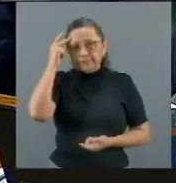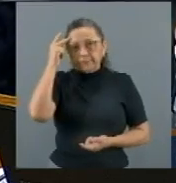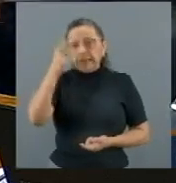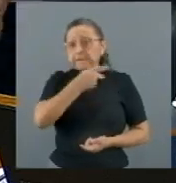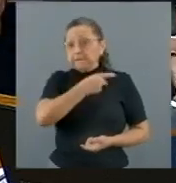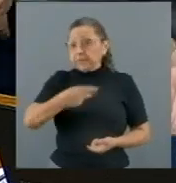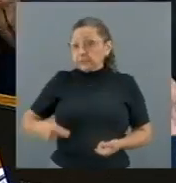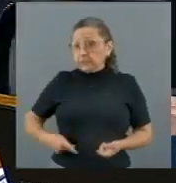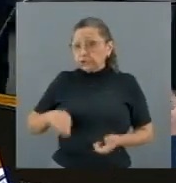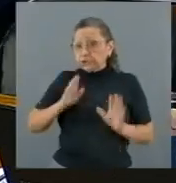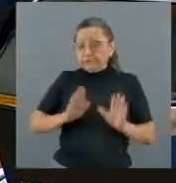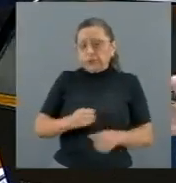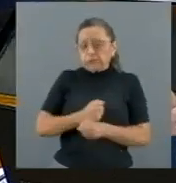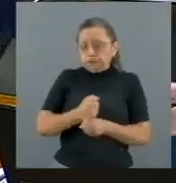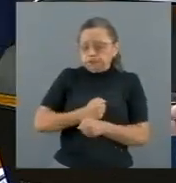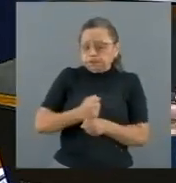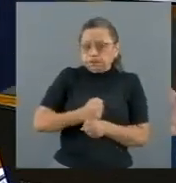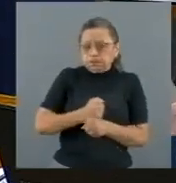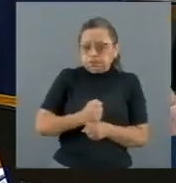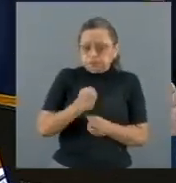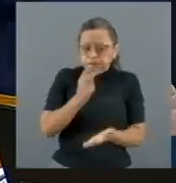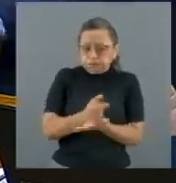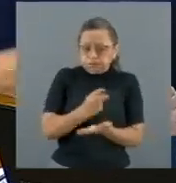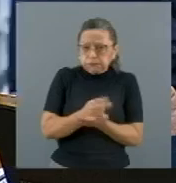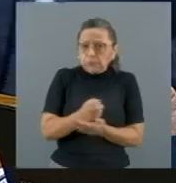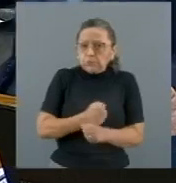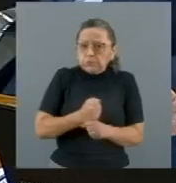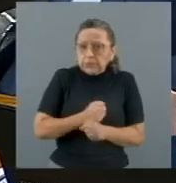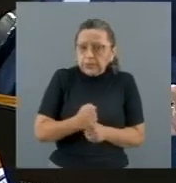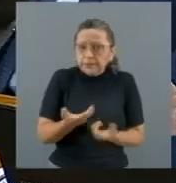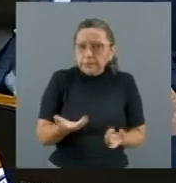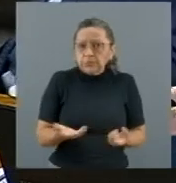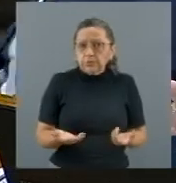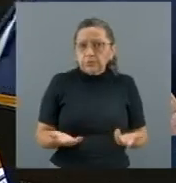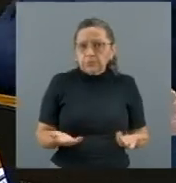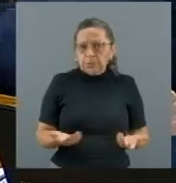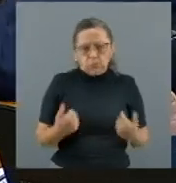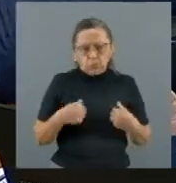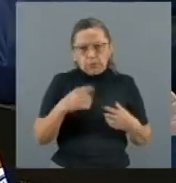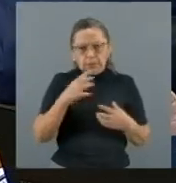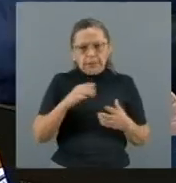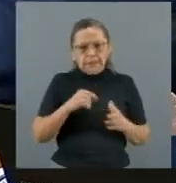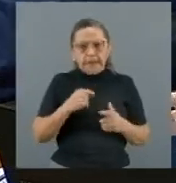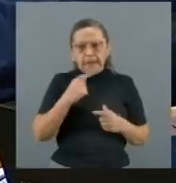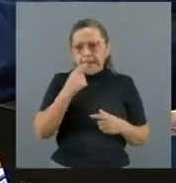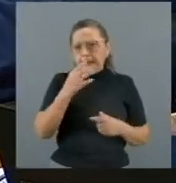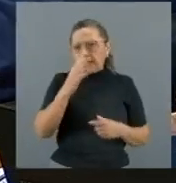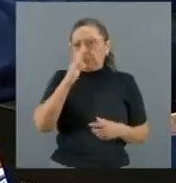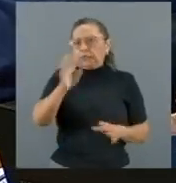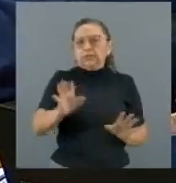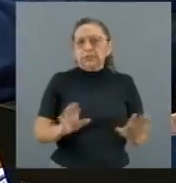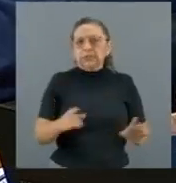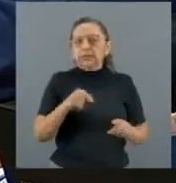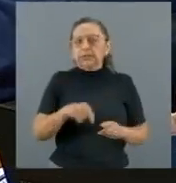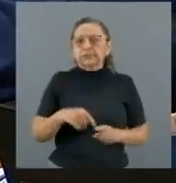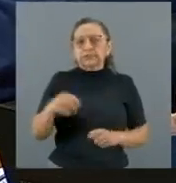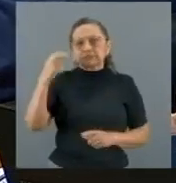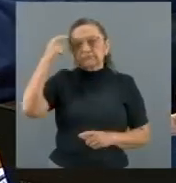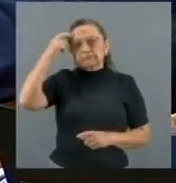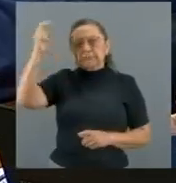perpetuam ao longo do tempo, e aqui eu não estou excepcionalizando nenhum partido, né, com raras exceções. E essa cultura